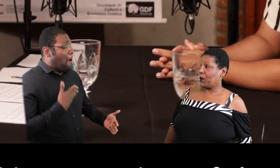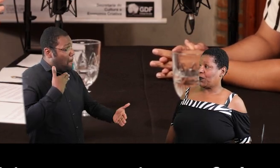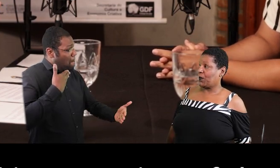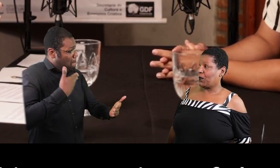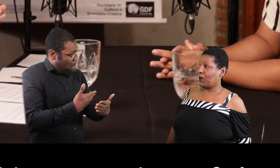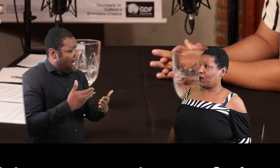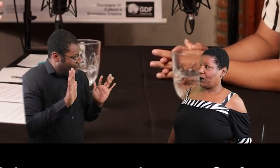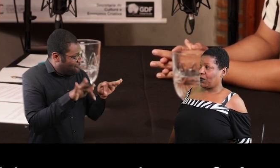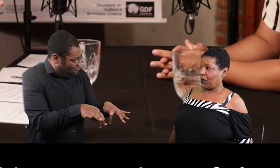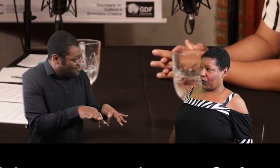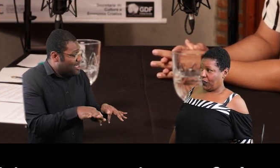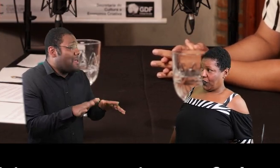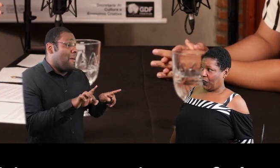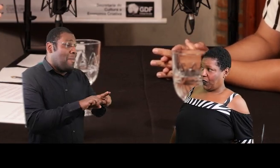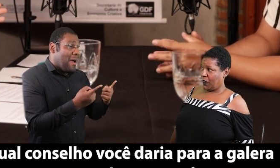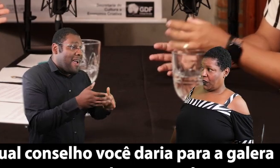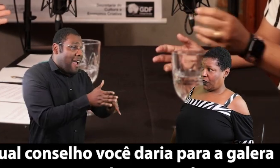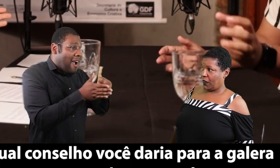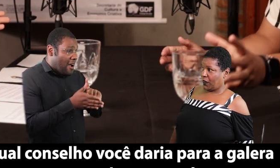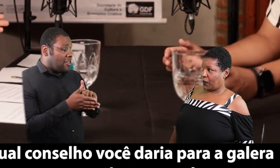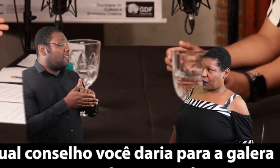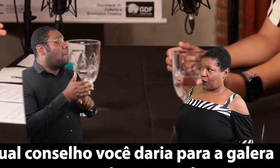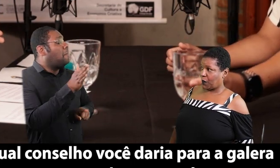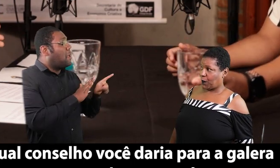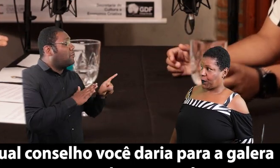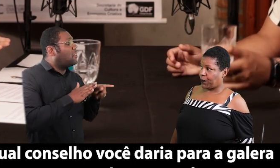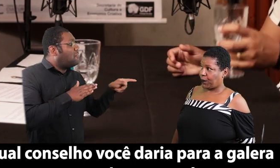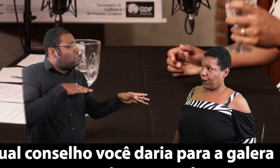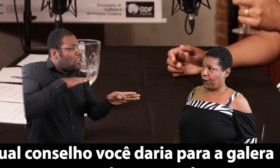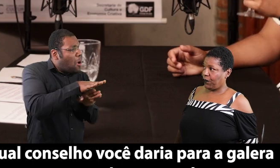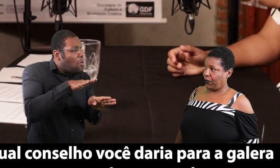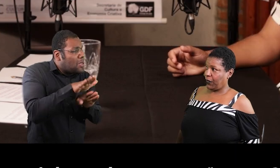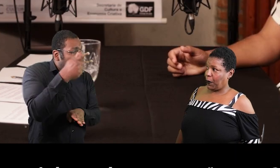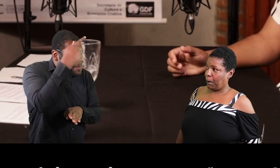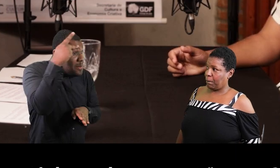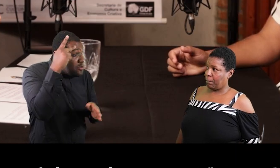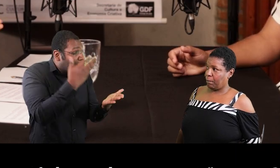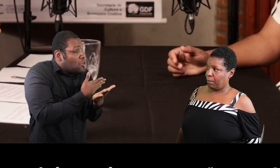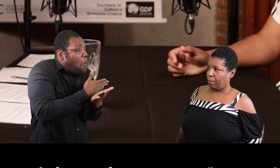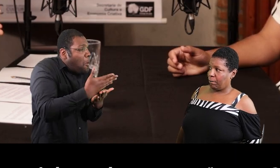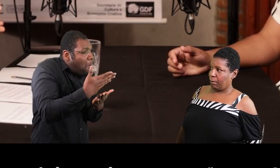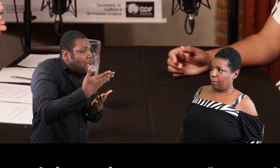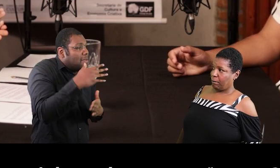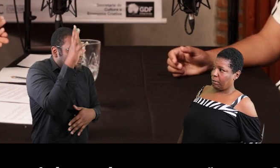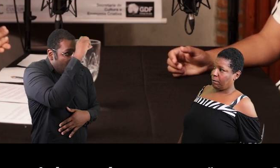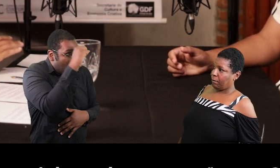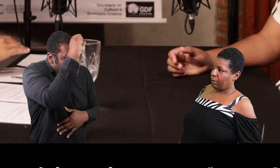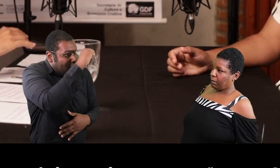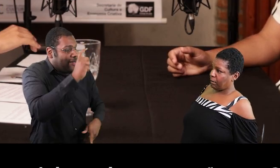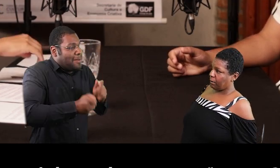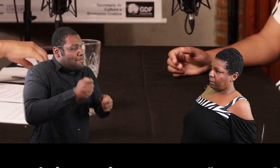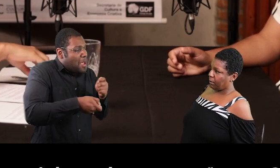finalmente aqui, qual conselho você daria pra galera que tá começando, que tá chegando na percussão agora?